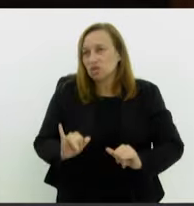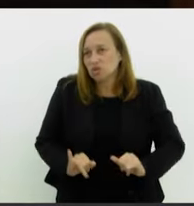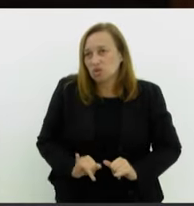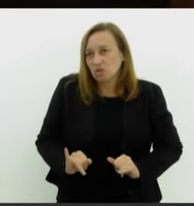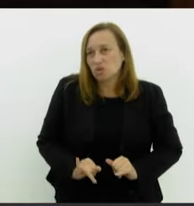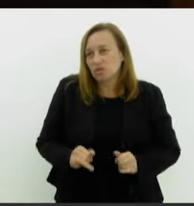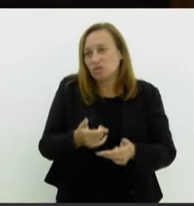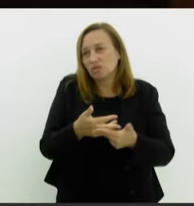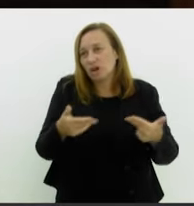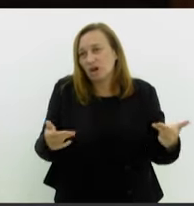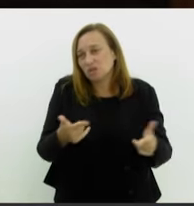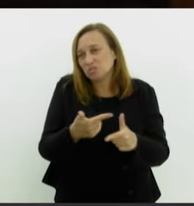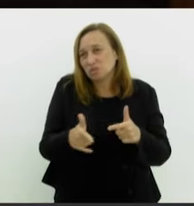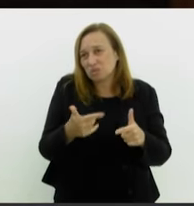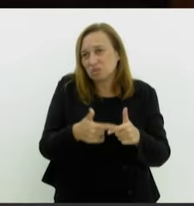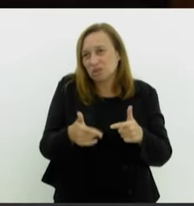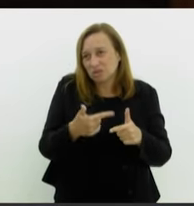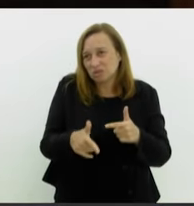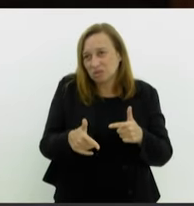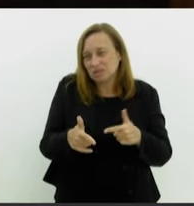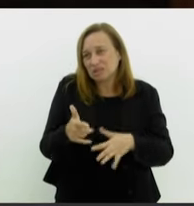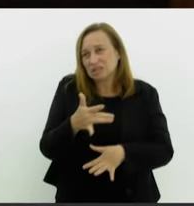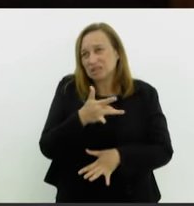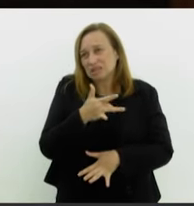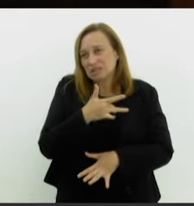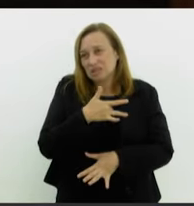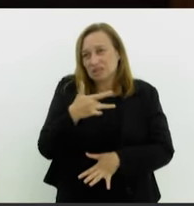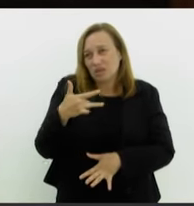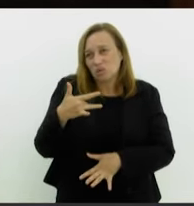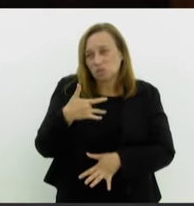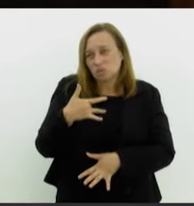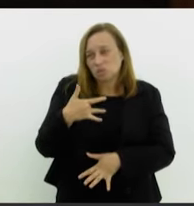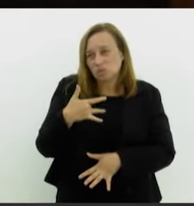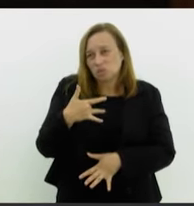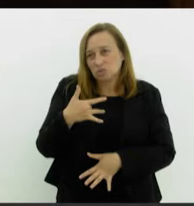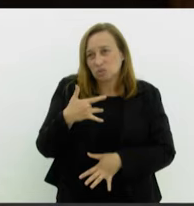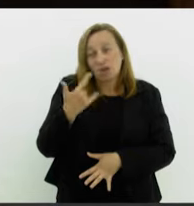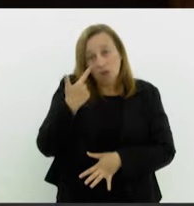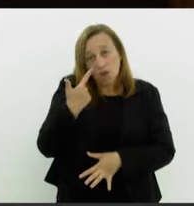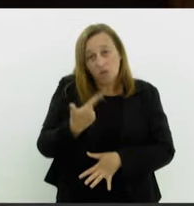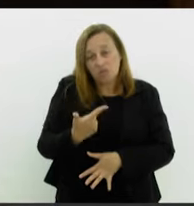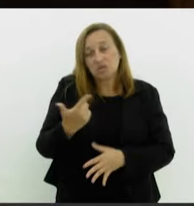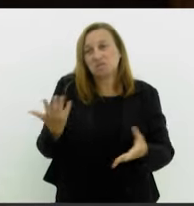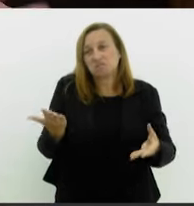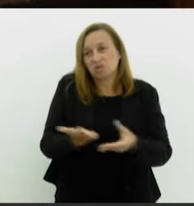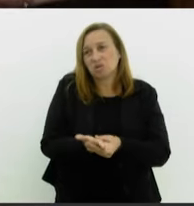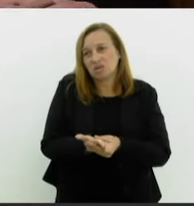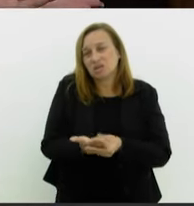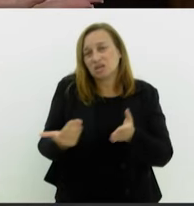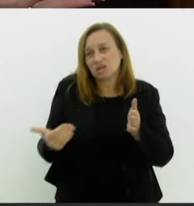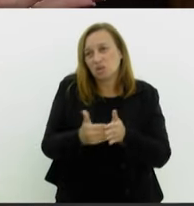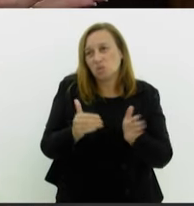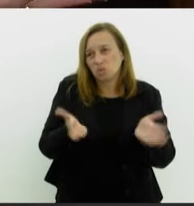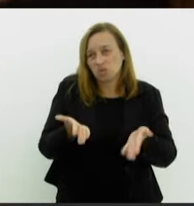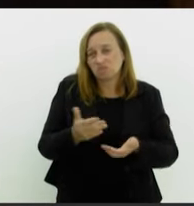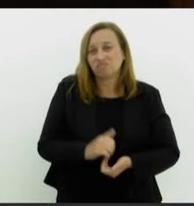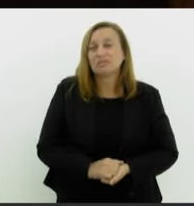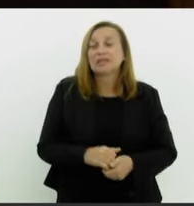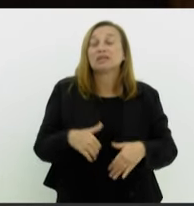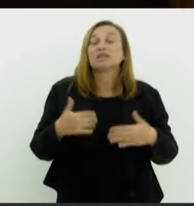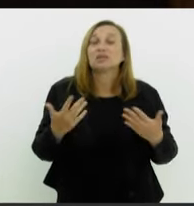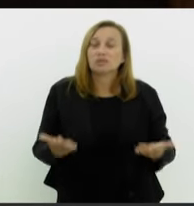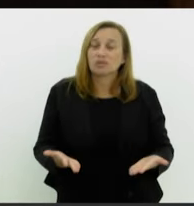série de questões de saúde e sequelas que eu vi no processo até hoje então